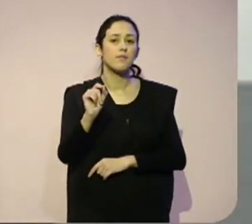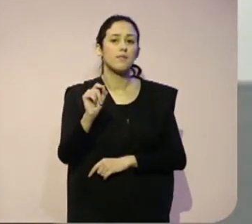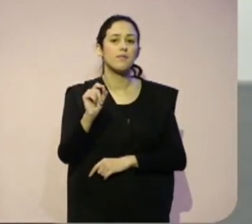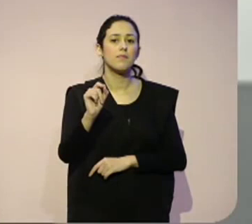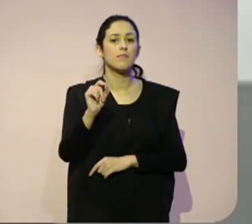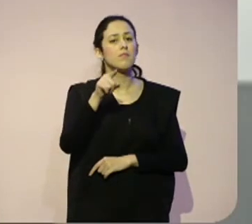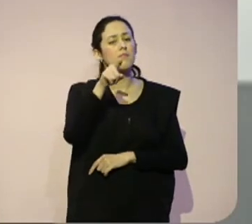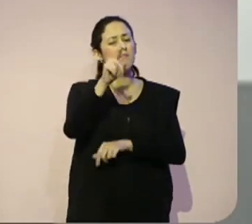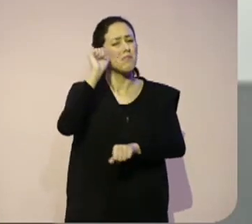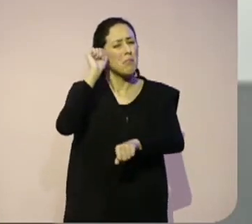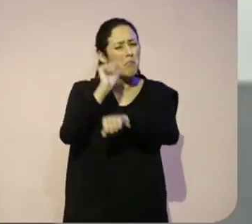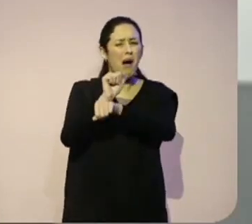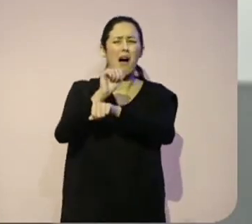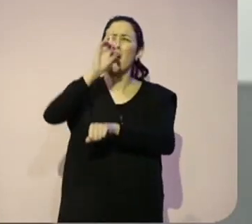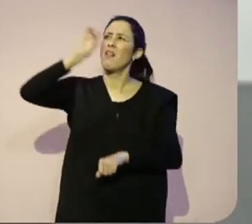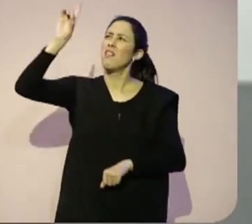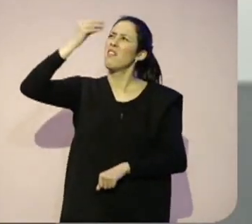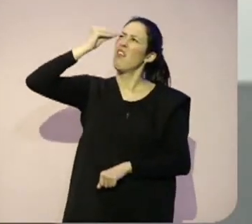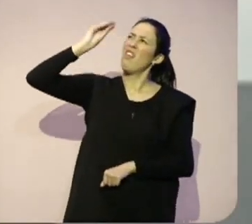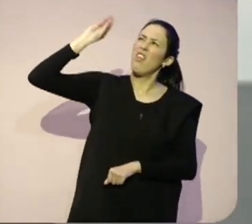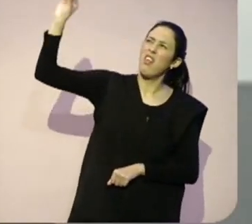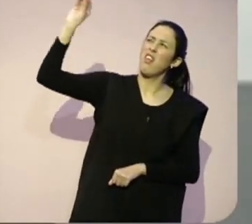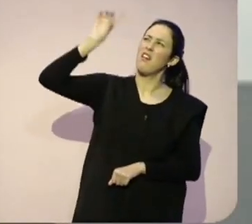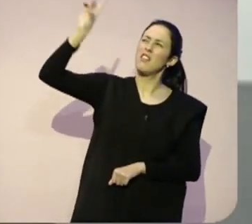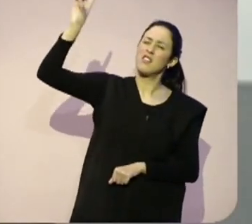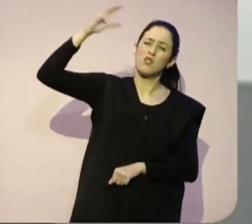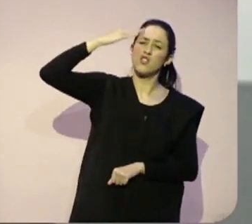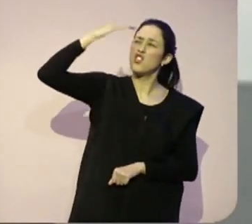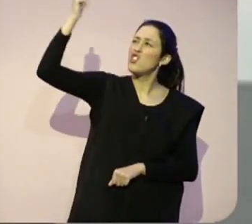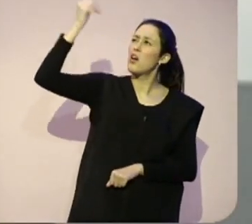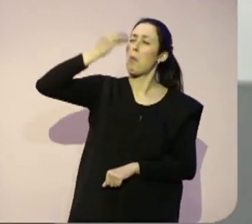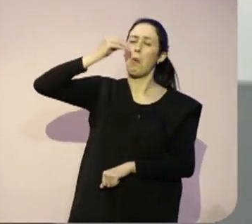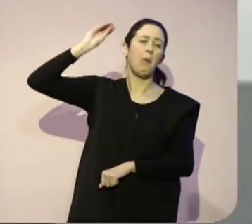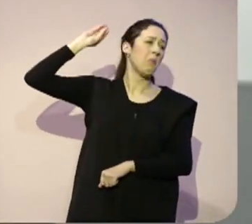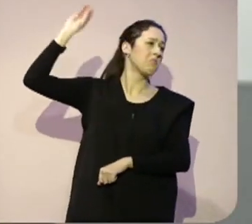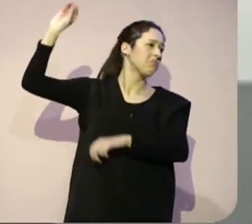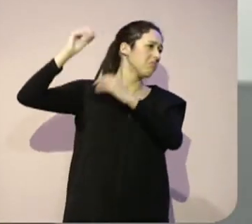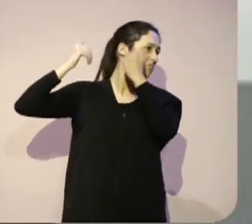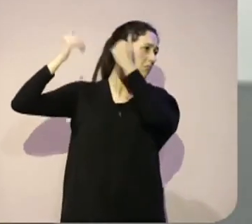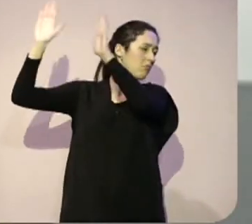resistir o chamado de Deus na sua vida.